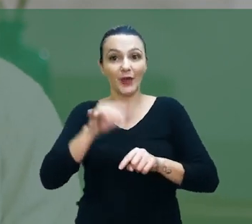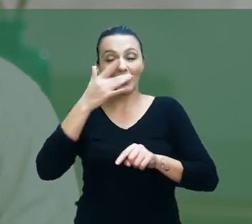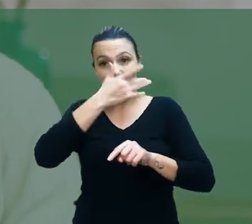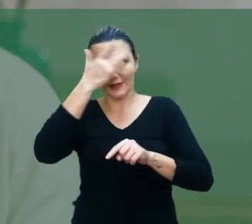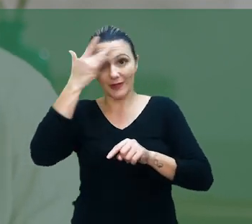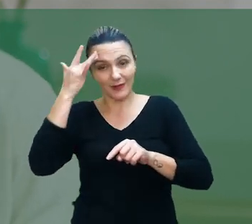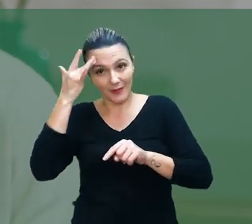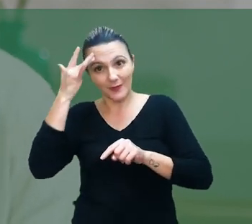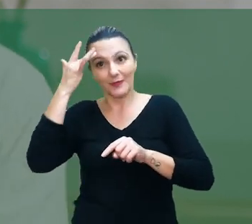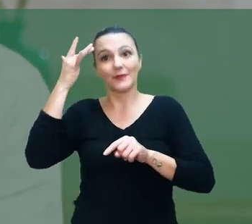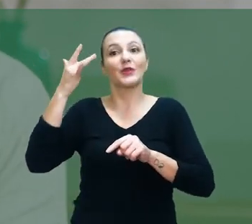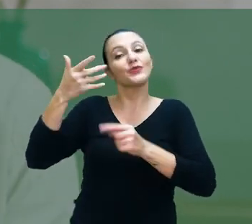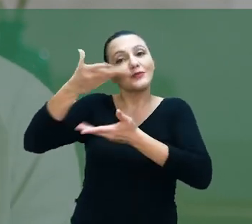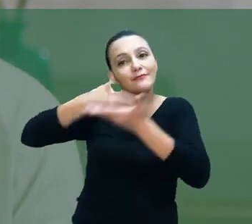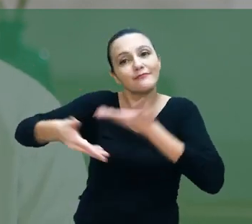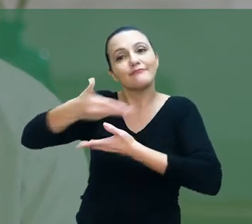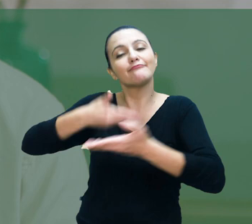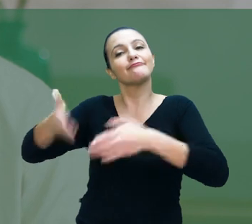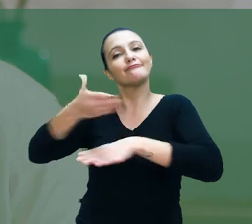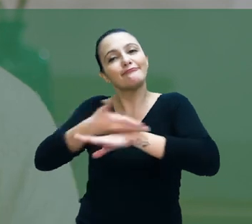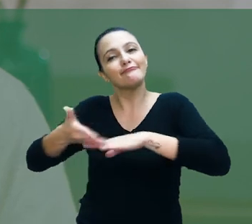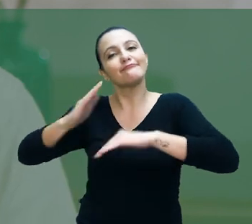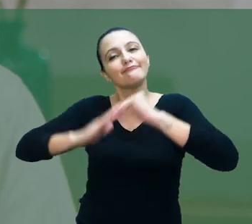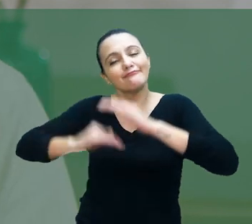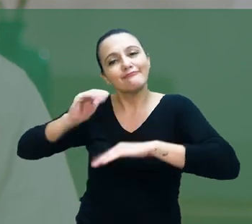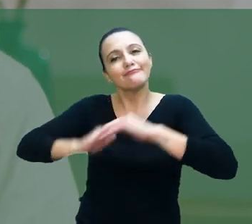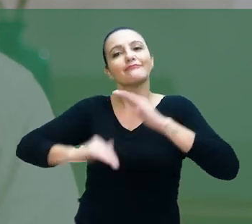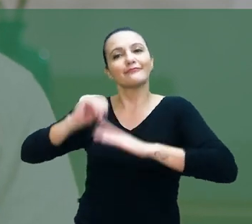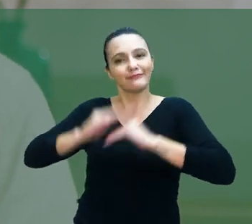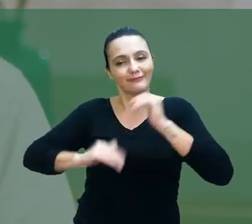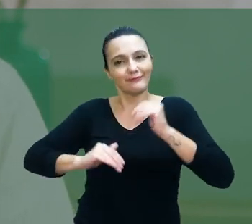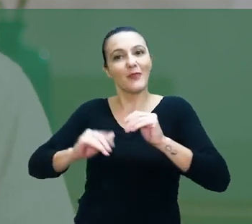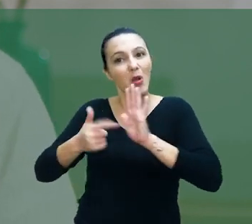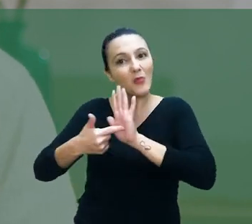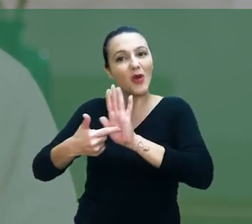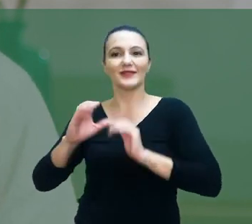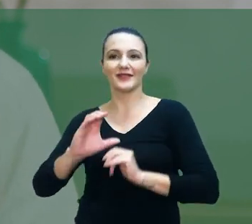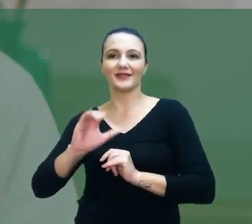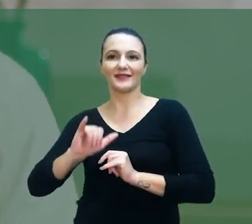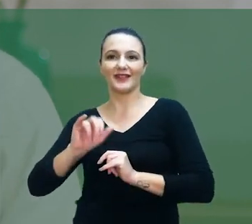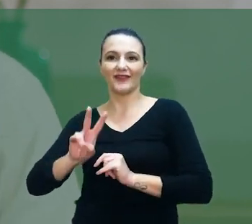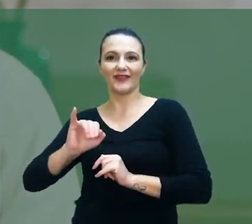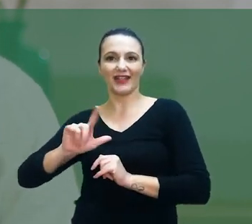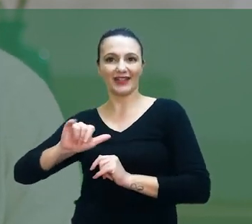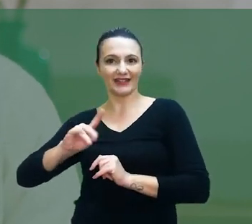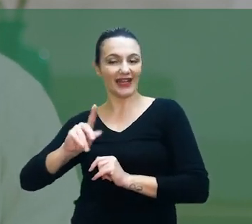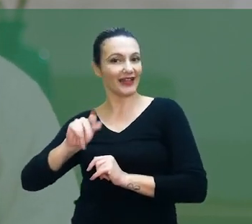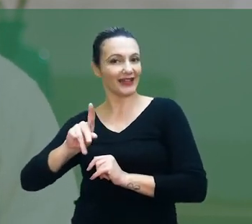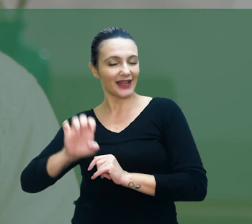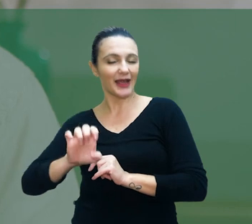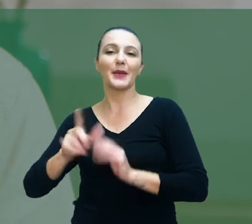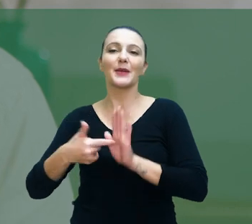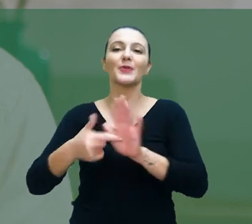civilidade, acho que um bom caminho para introduzir, para trazer o leitor para esse lado, seria mostrar que não é raro, pelo contrário, é quase a